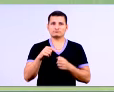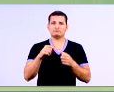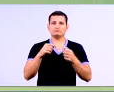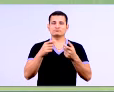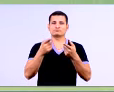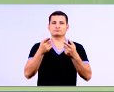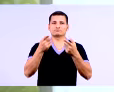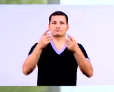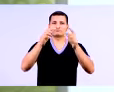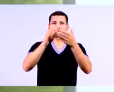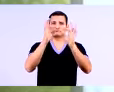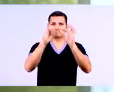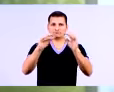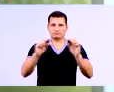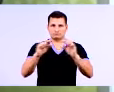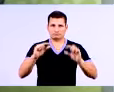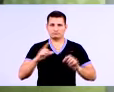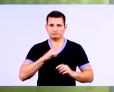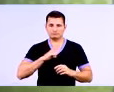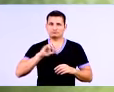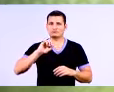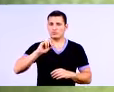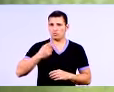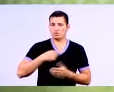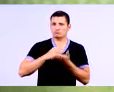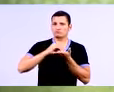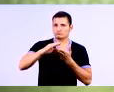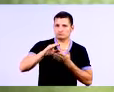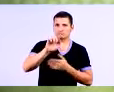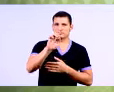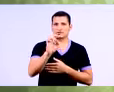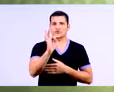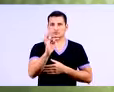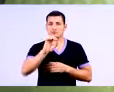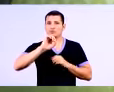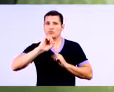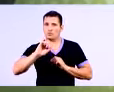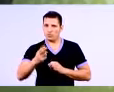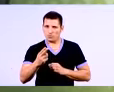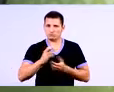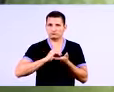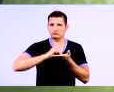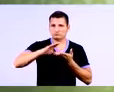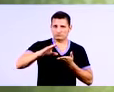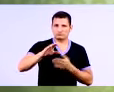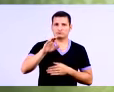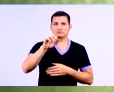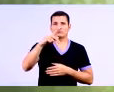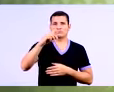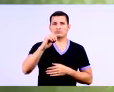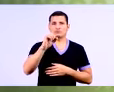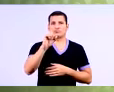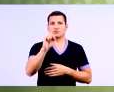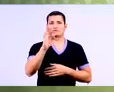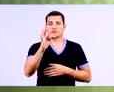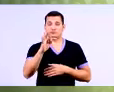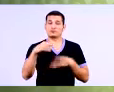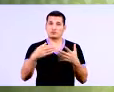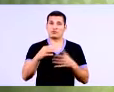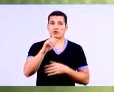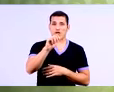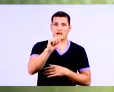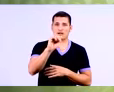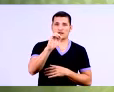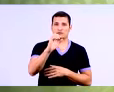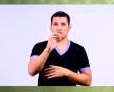tem. Ou eu envio com o get ou eu envio com o post. E a action, eu tenho que dizer para onde ele